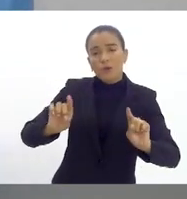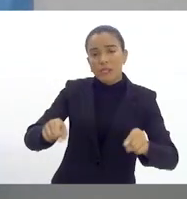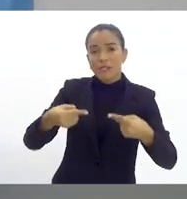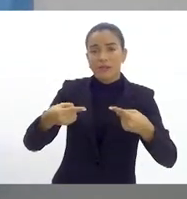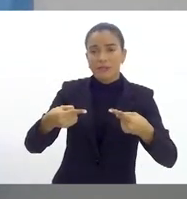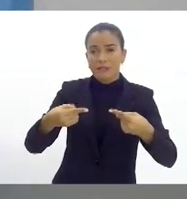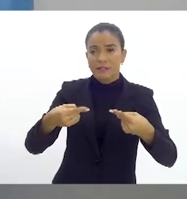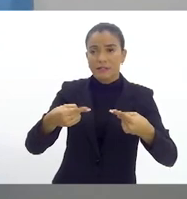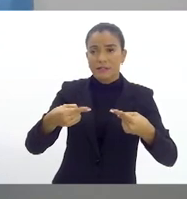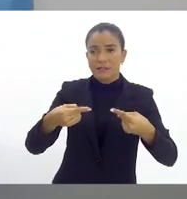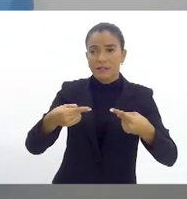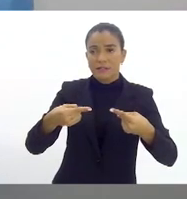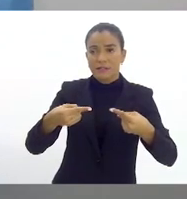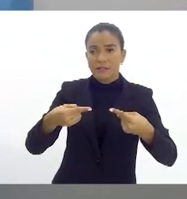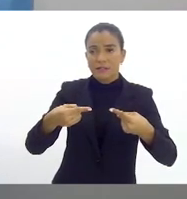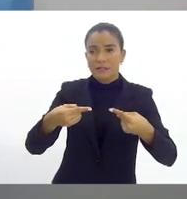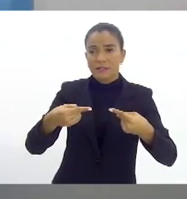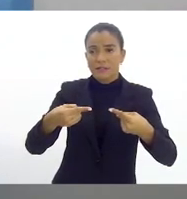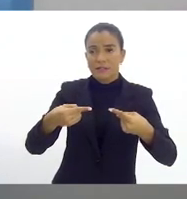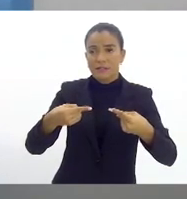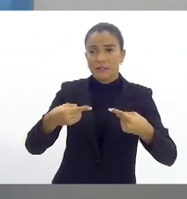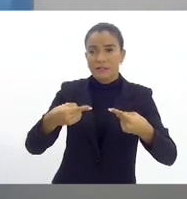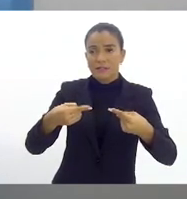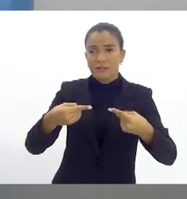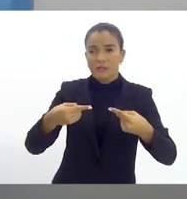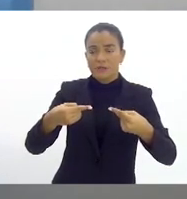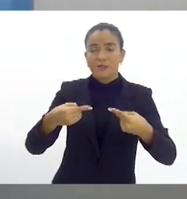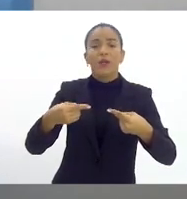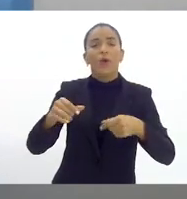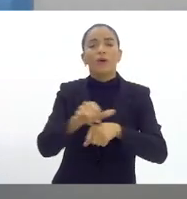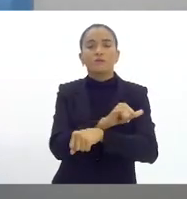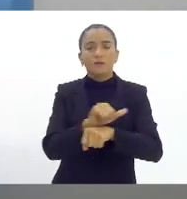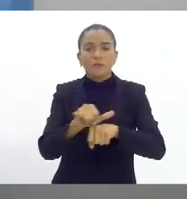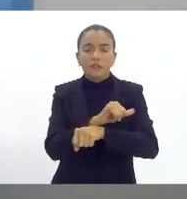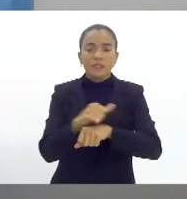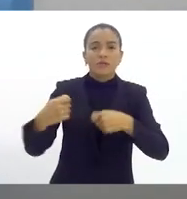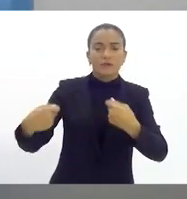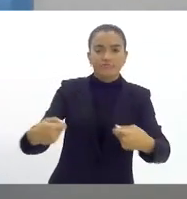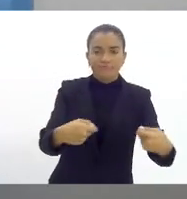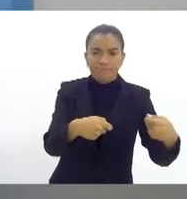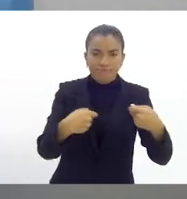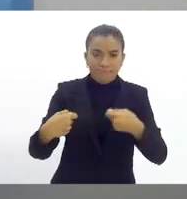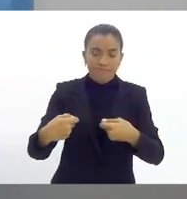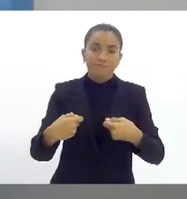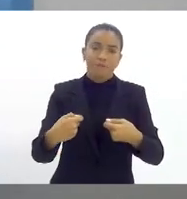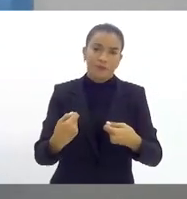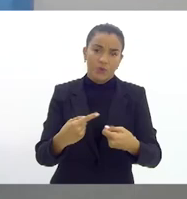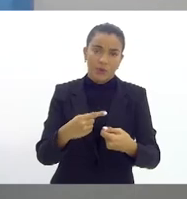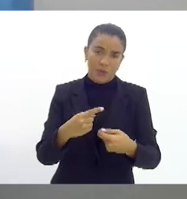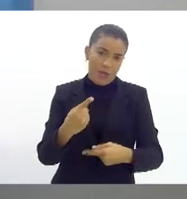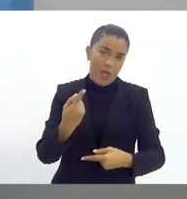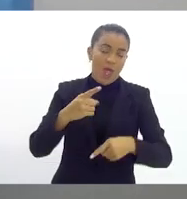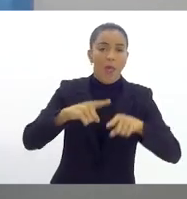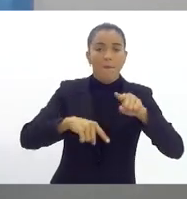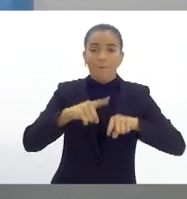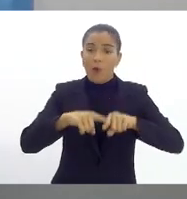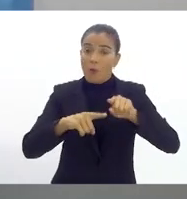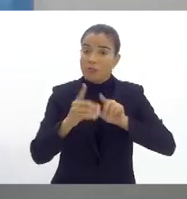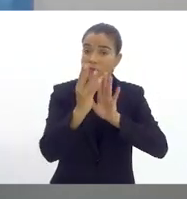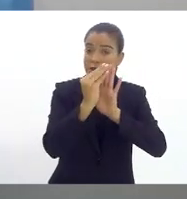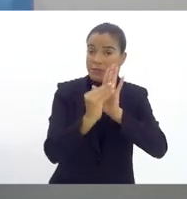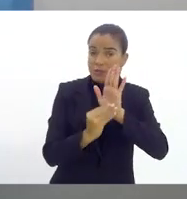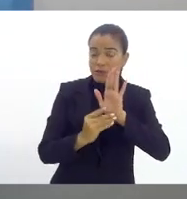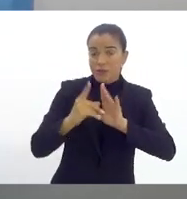e portanto as medidas necessárias que são objeto aqui dessa audiência